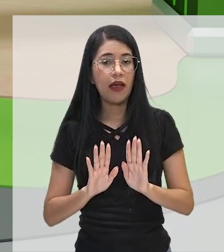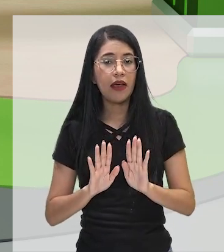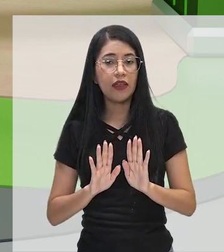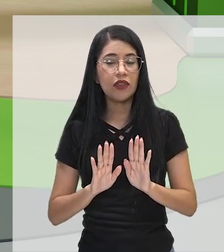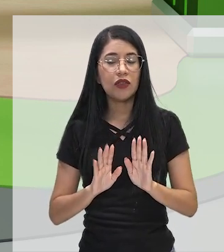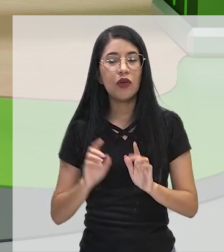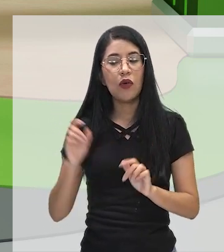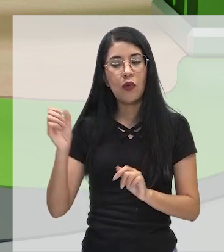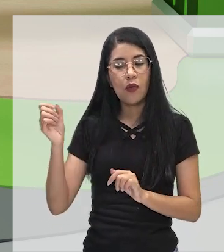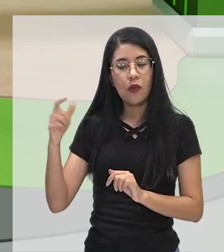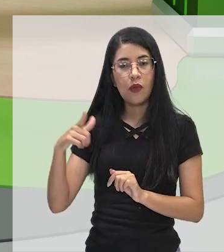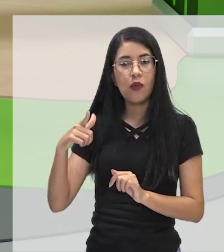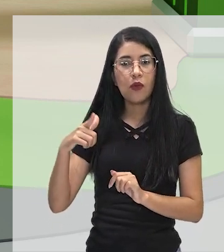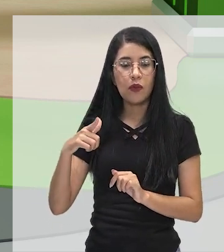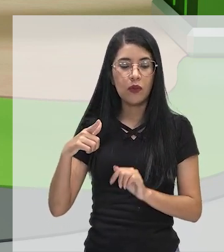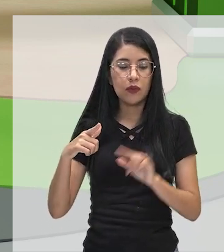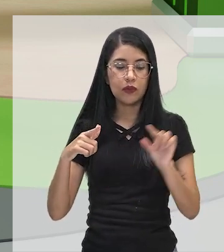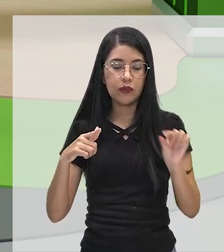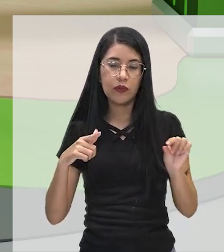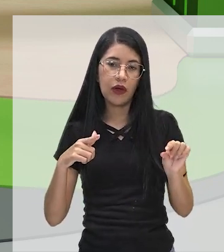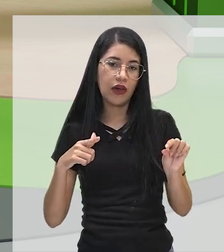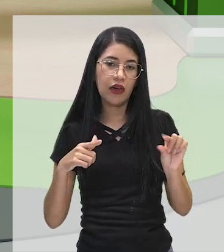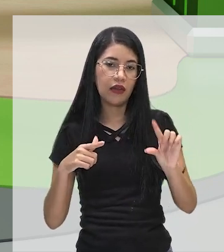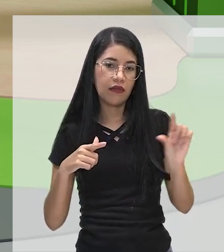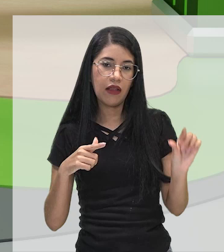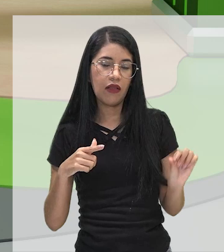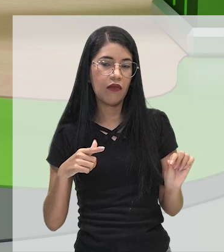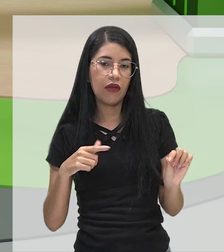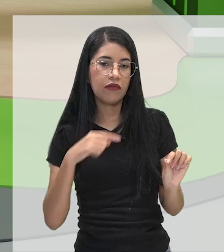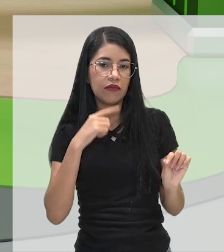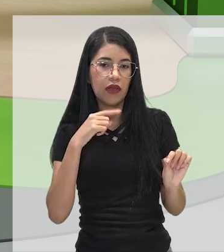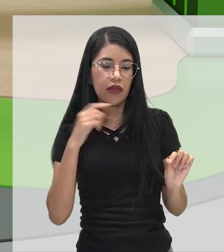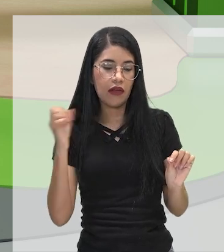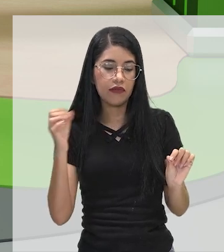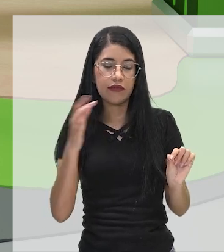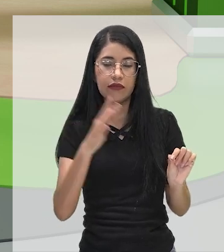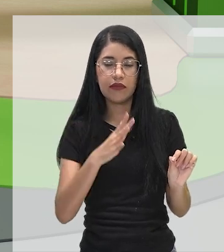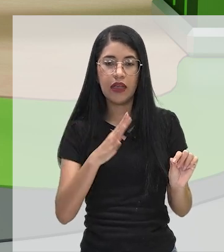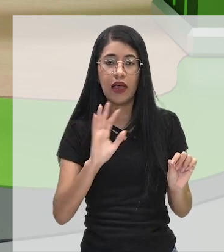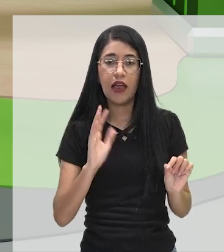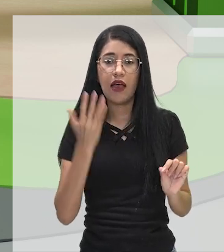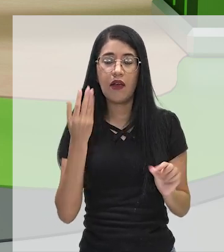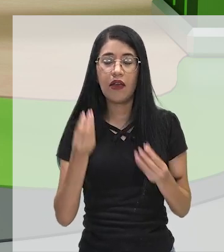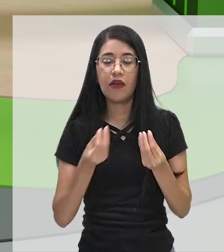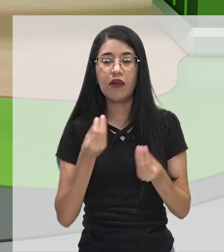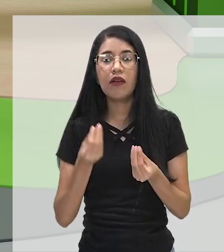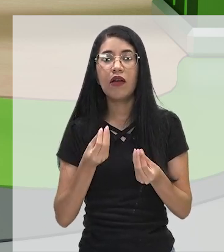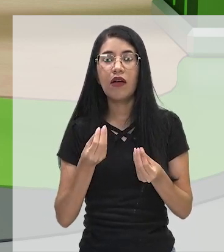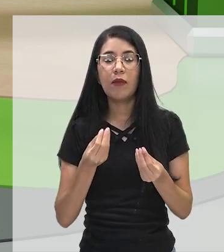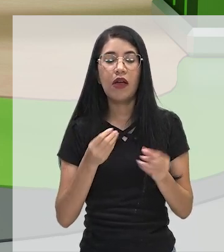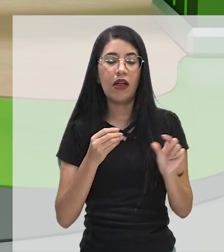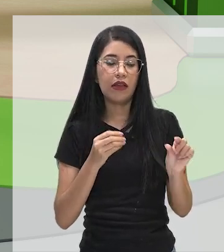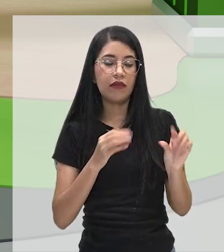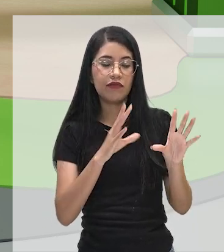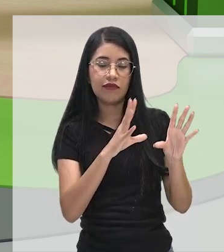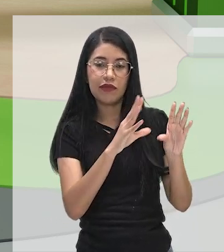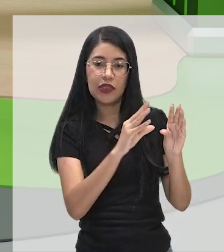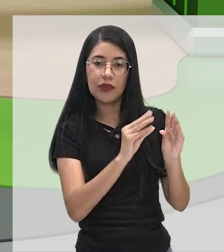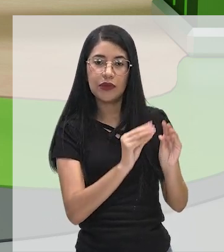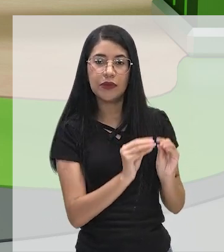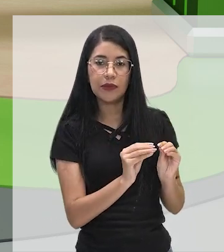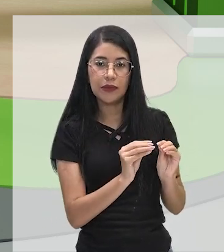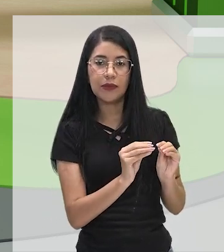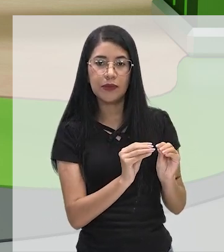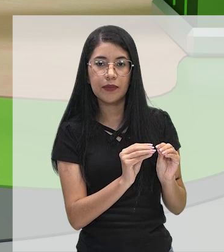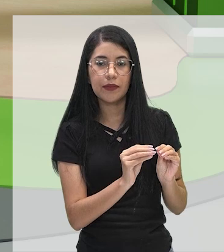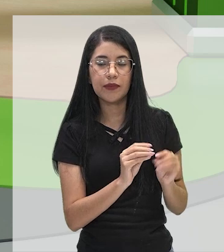ficou, os raios solares não estão chegando lá na Lua. E o que acontece é que ela ficou ali naquela parte de sombra, né? E